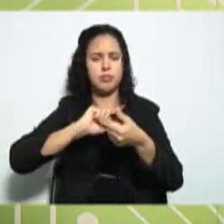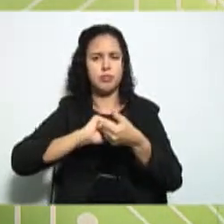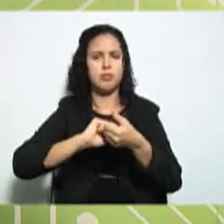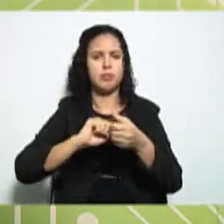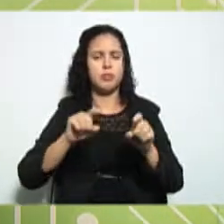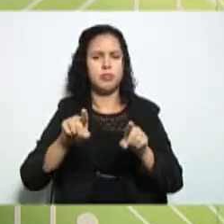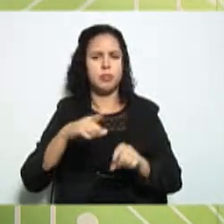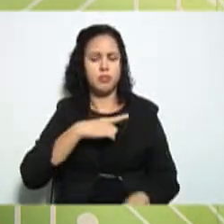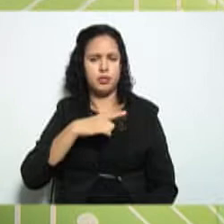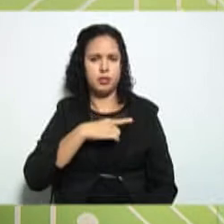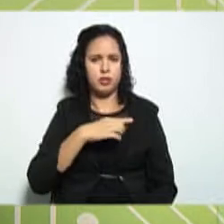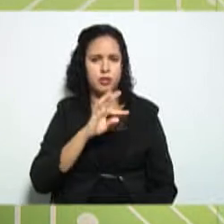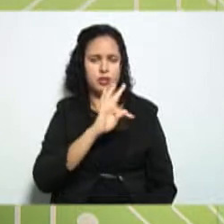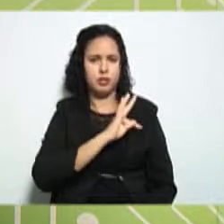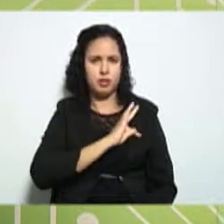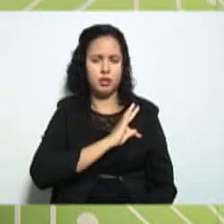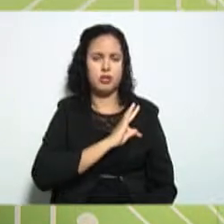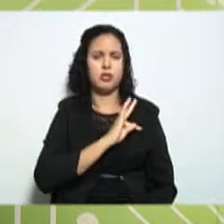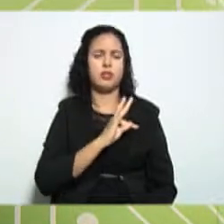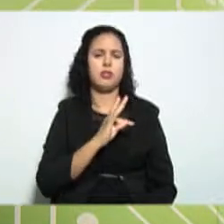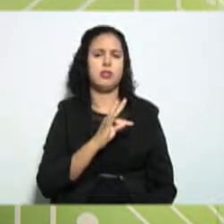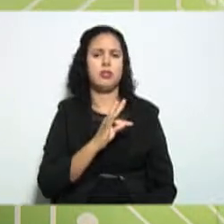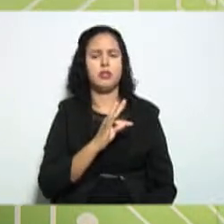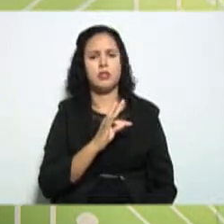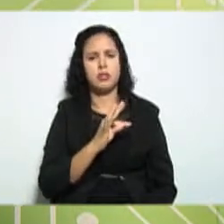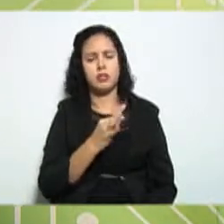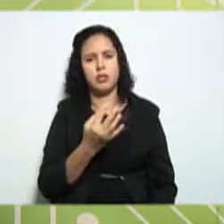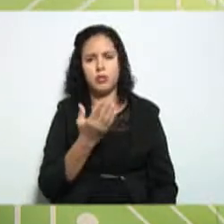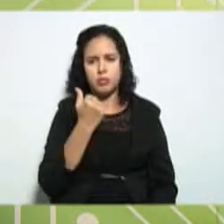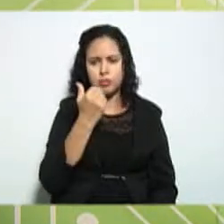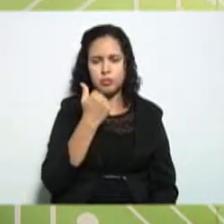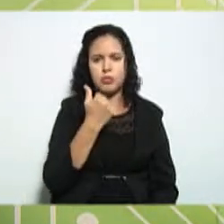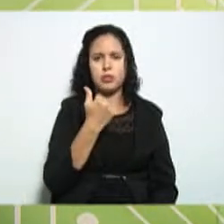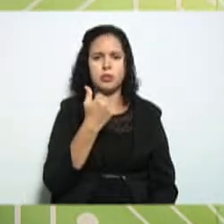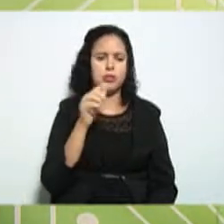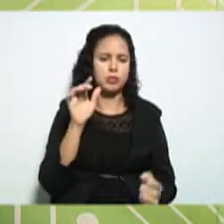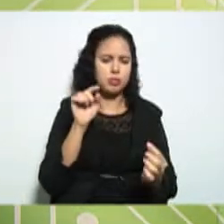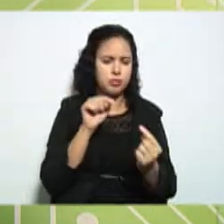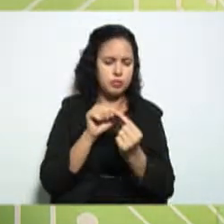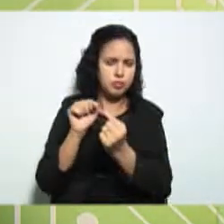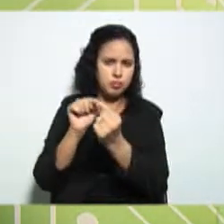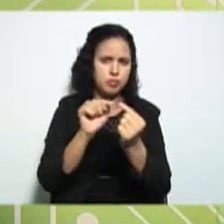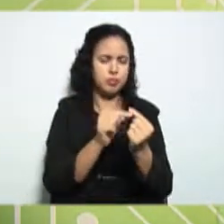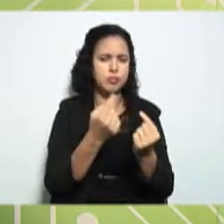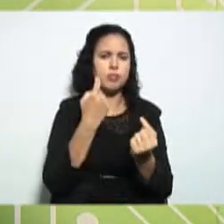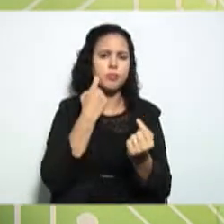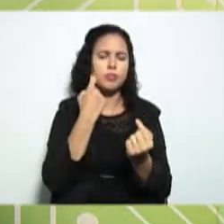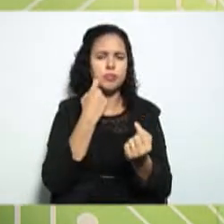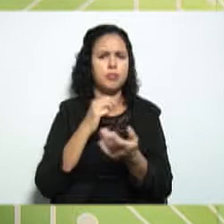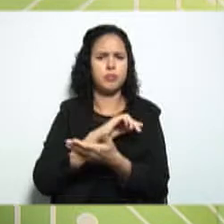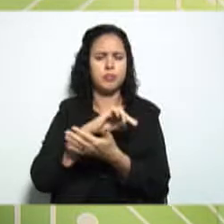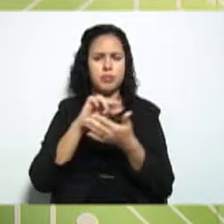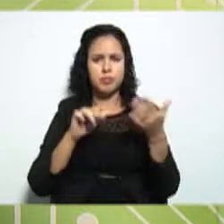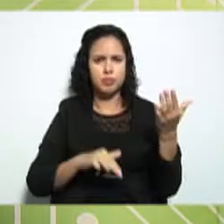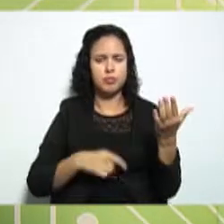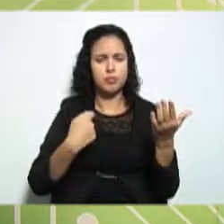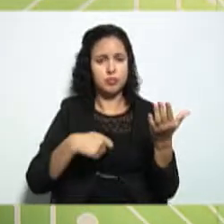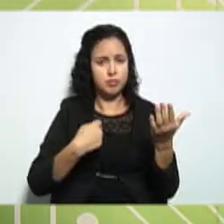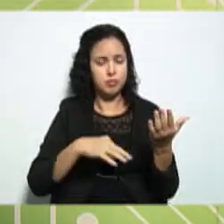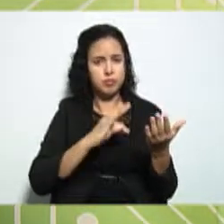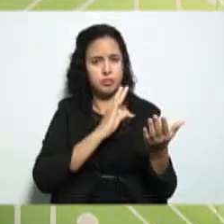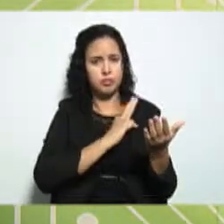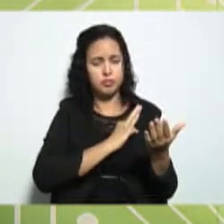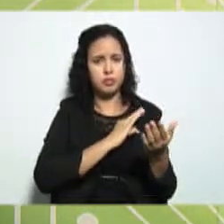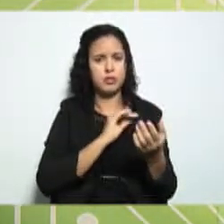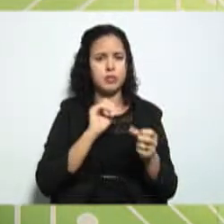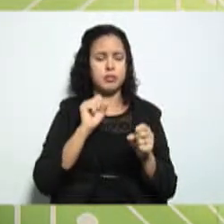saber oxigenar a água, qual ração é apropriada para quais tipos de peixe. Existem várias questões técnicas que podem